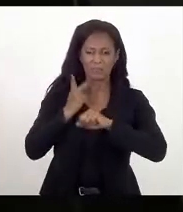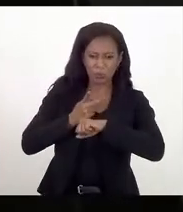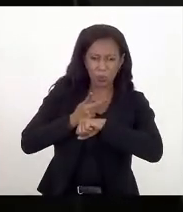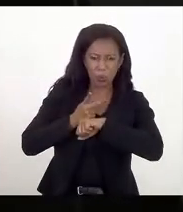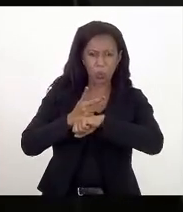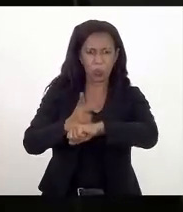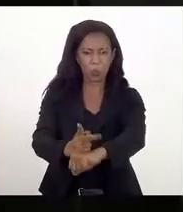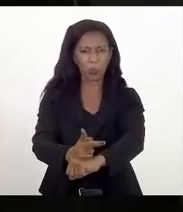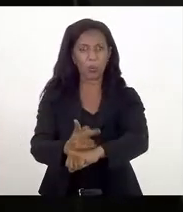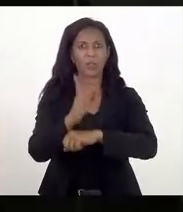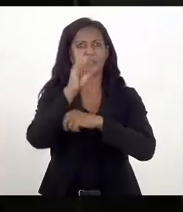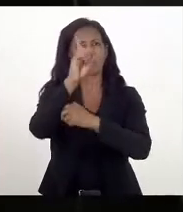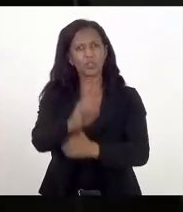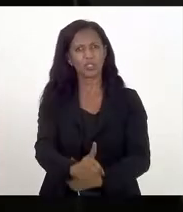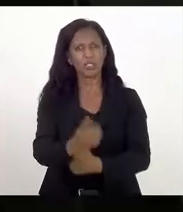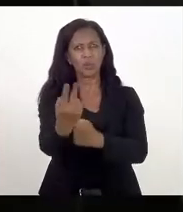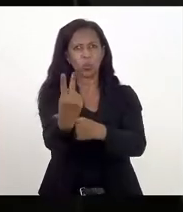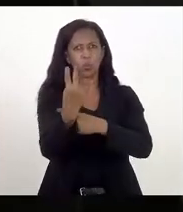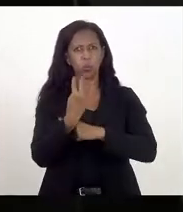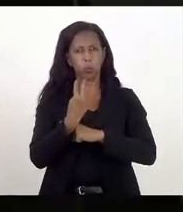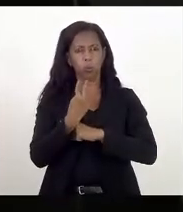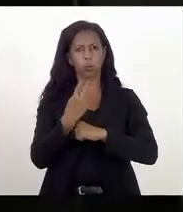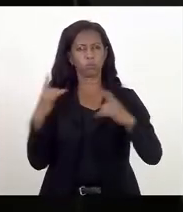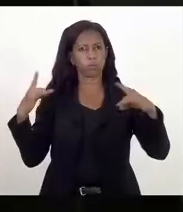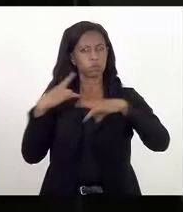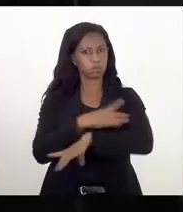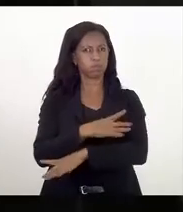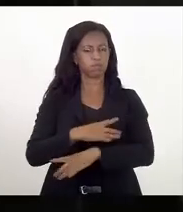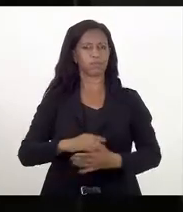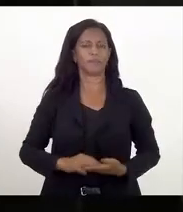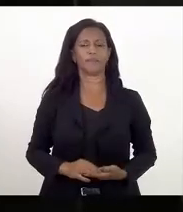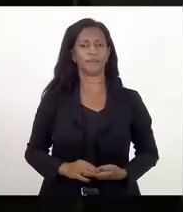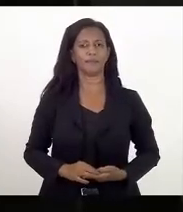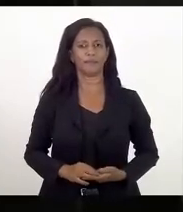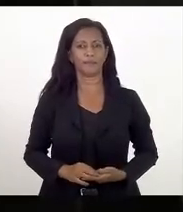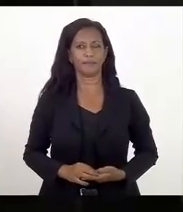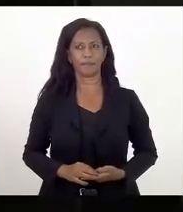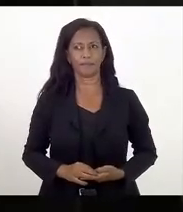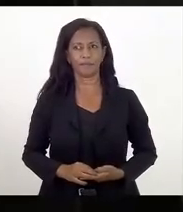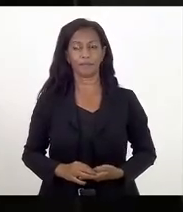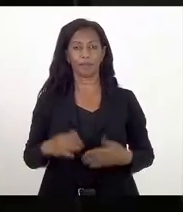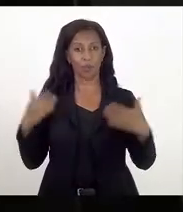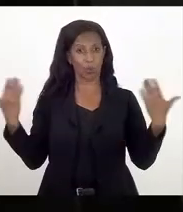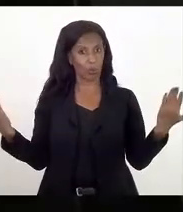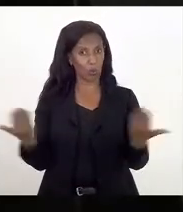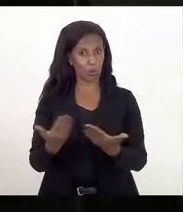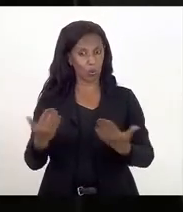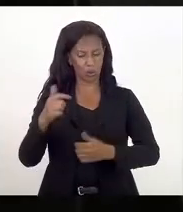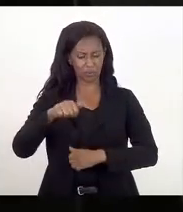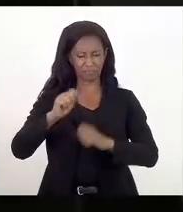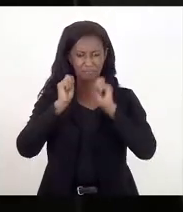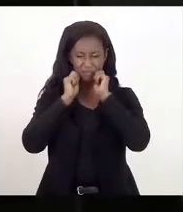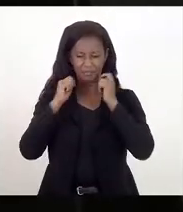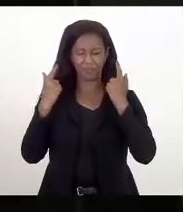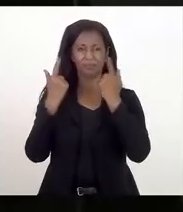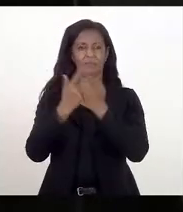efetivação do direito, da concretização da justiça. hoje, essa Casa